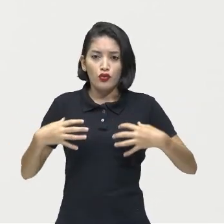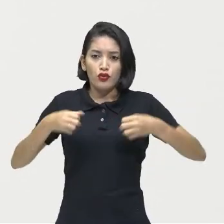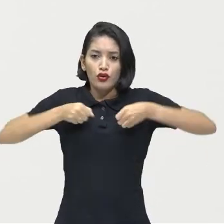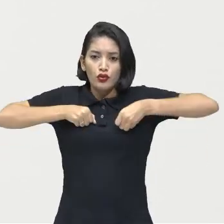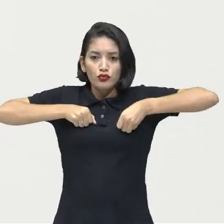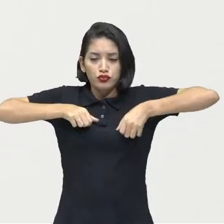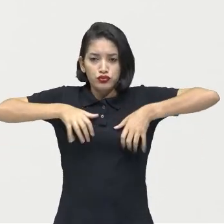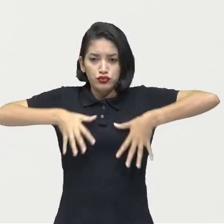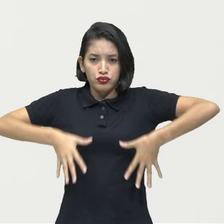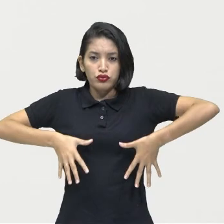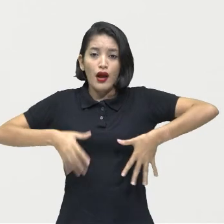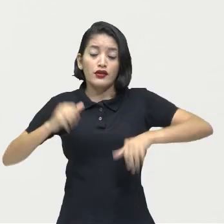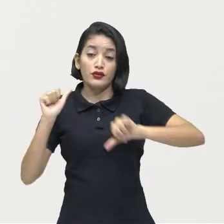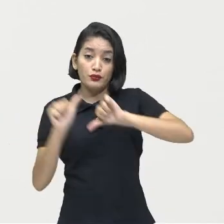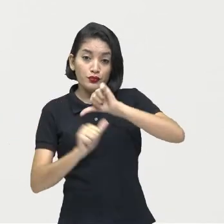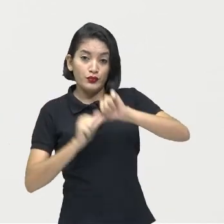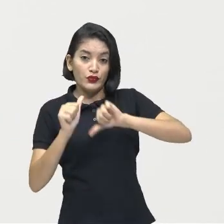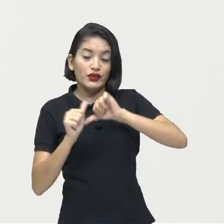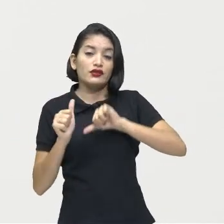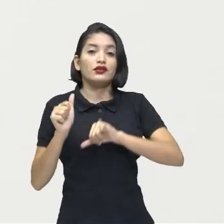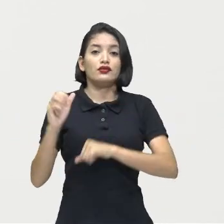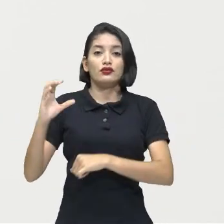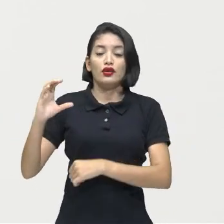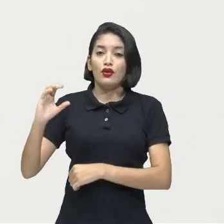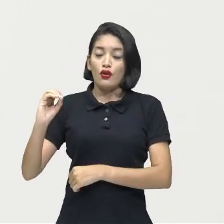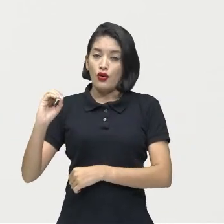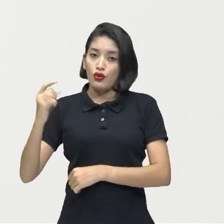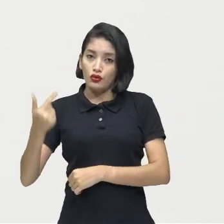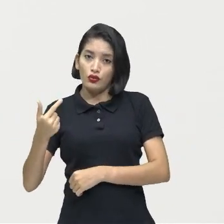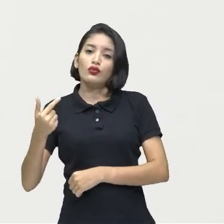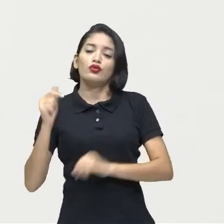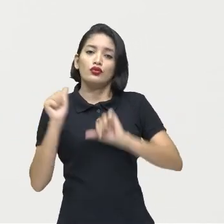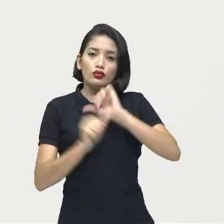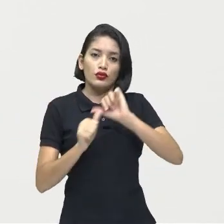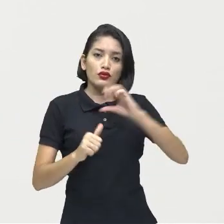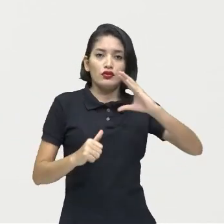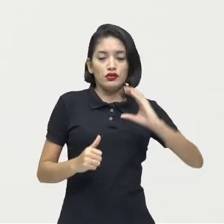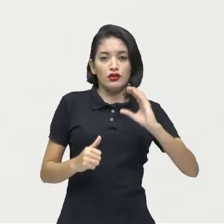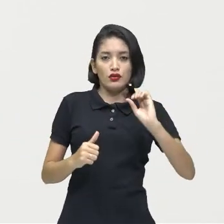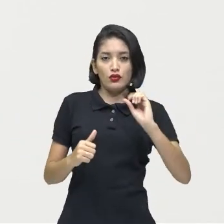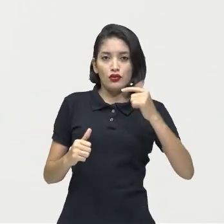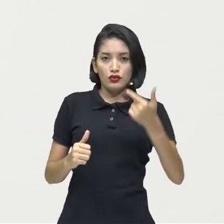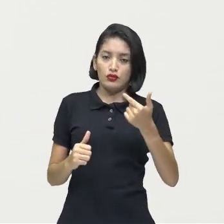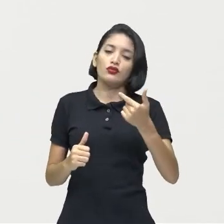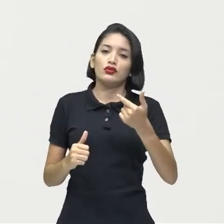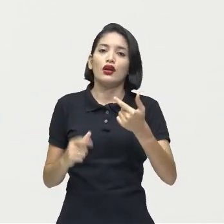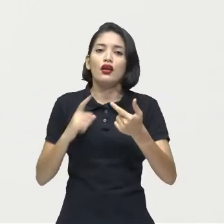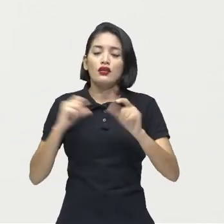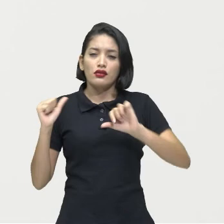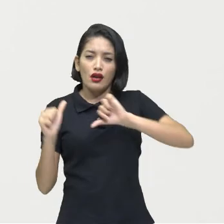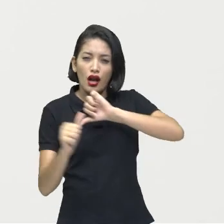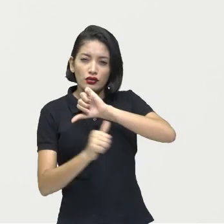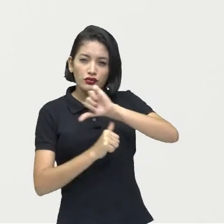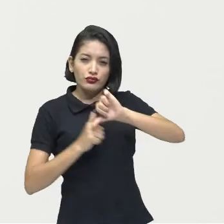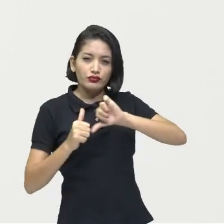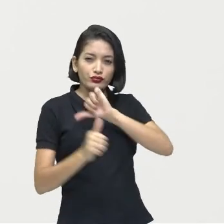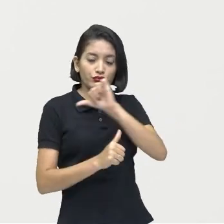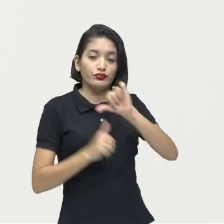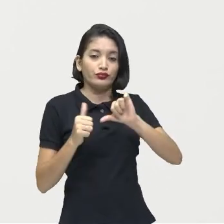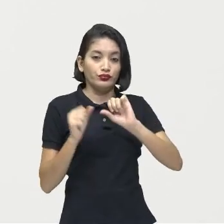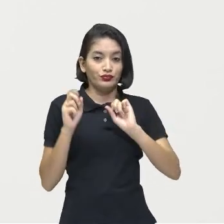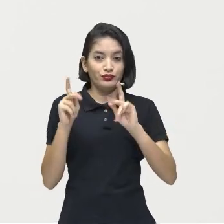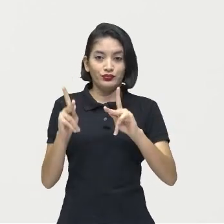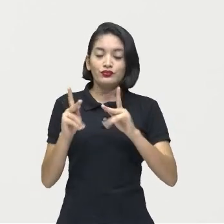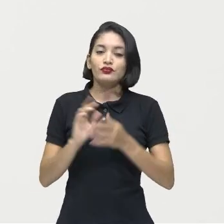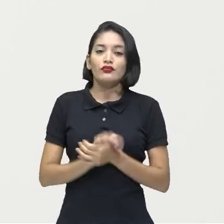as trocas gasosas, né? Onde a gente observou que é o local onde o oxigênio, né, vai ocorrer a troca entre o oxigênio e o gás